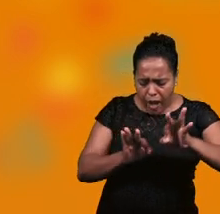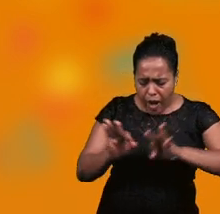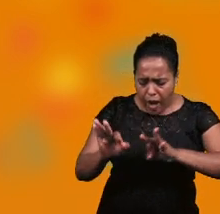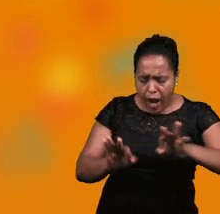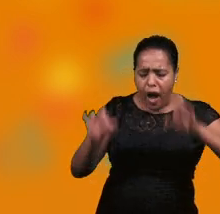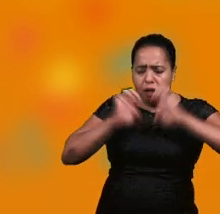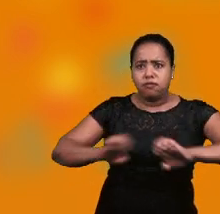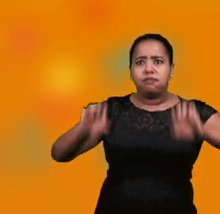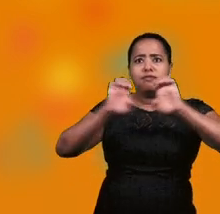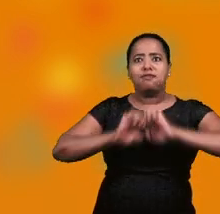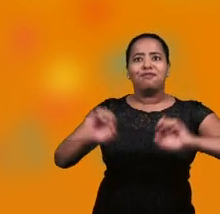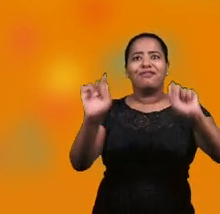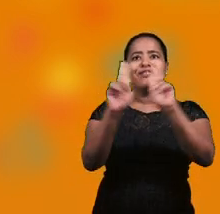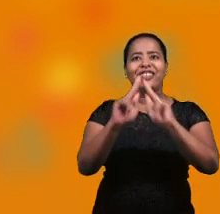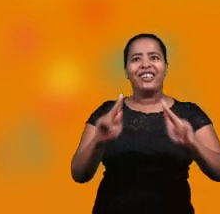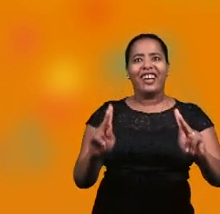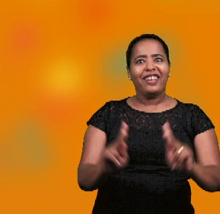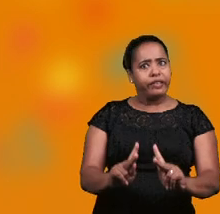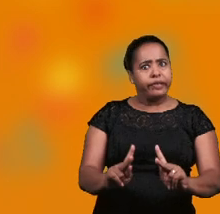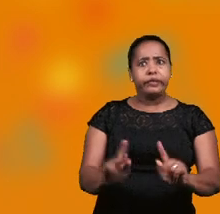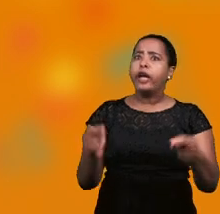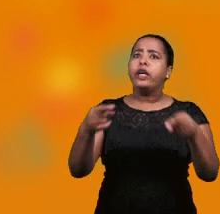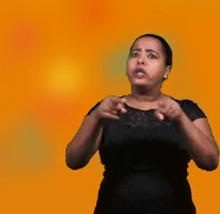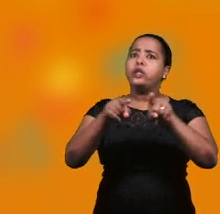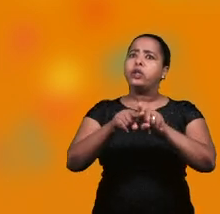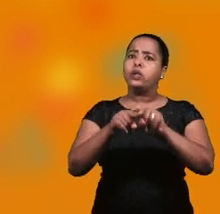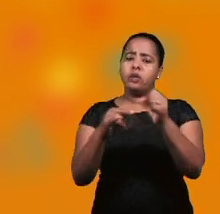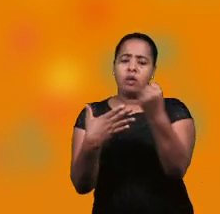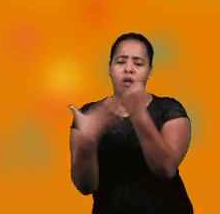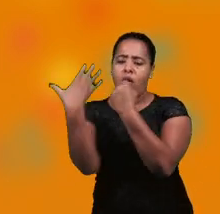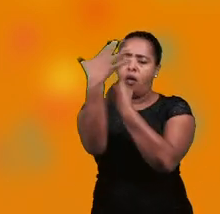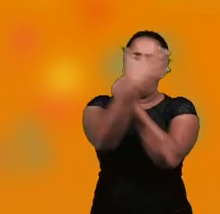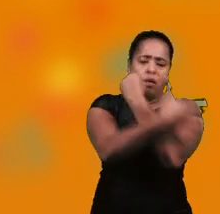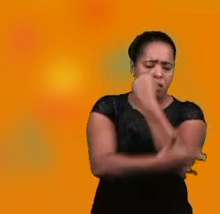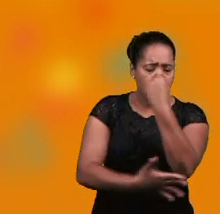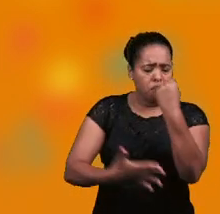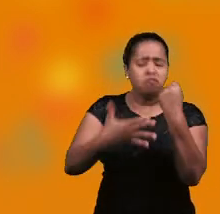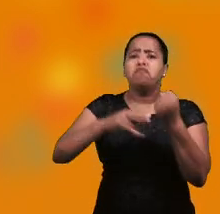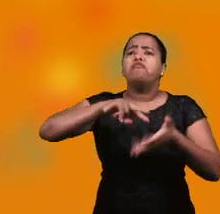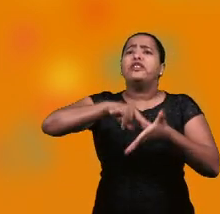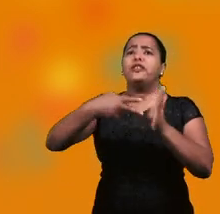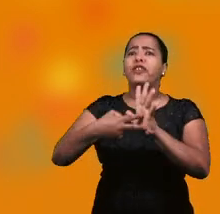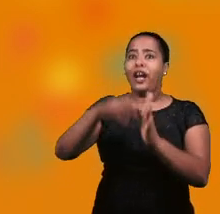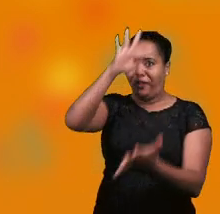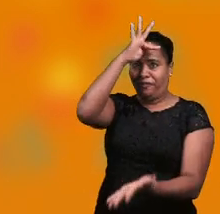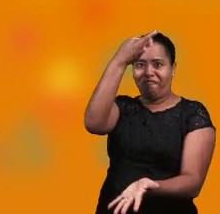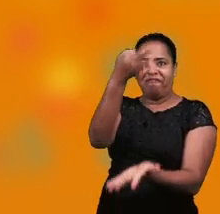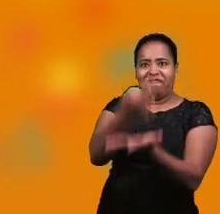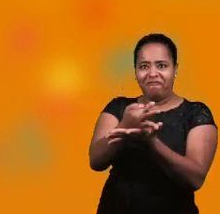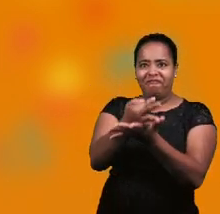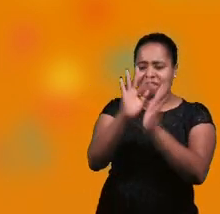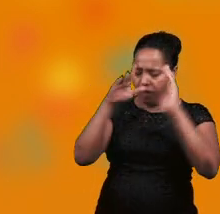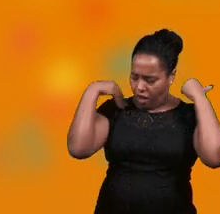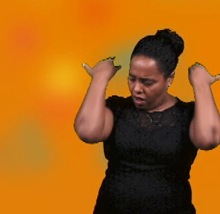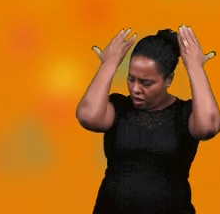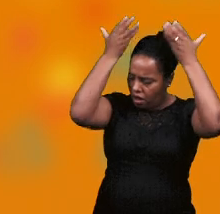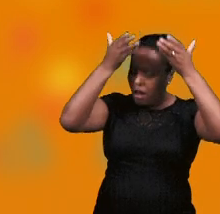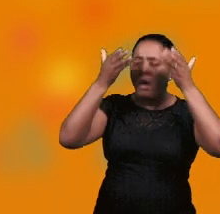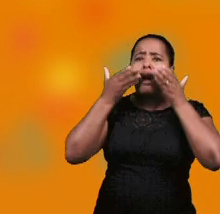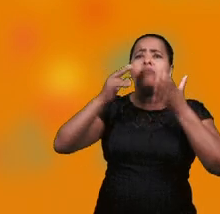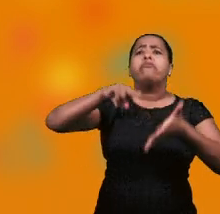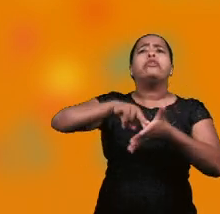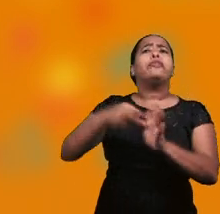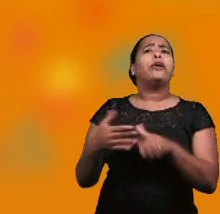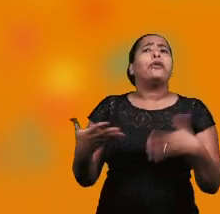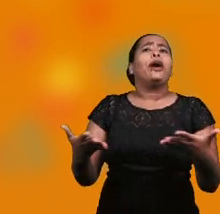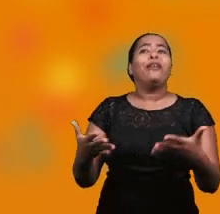da paz. Tenho sobretudo o escudo da fé e também o capacete